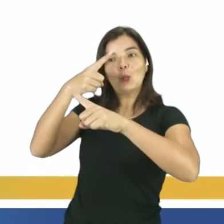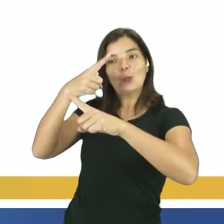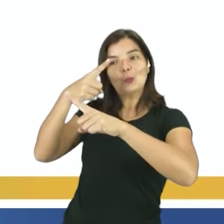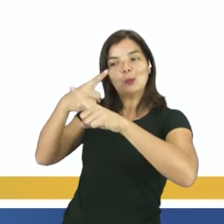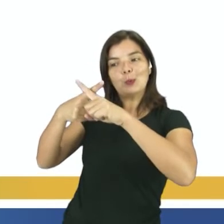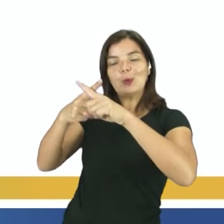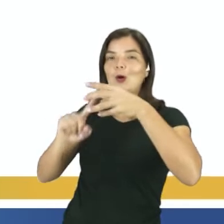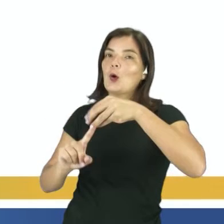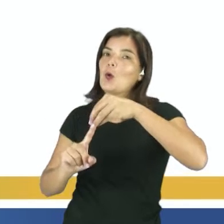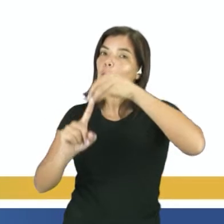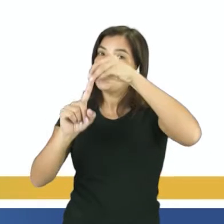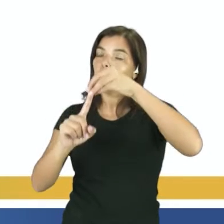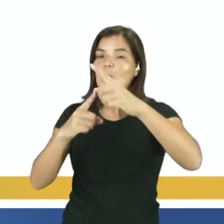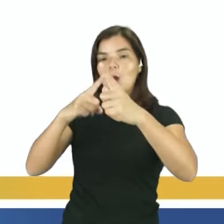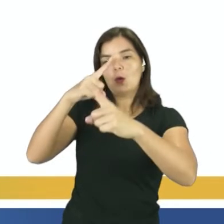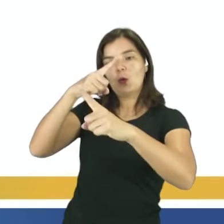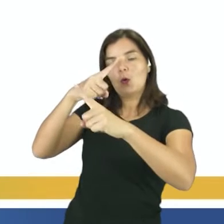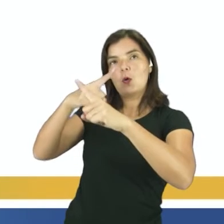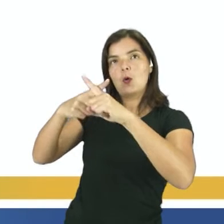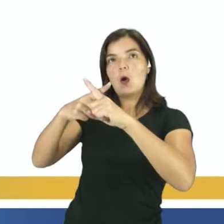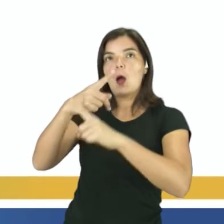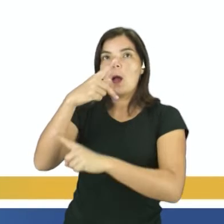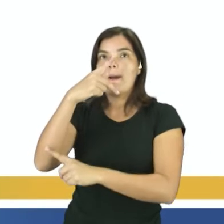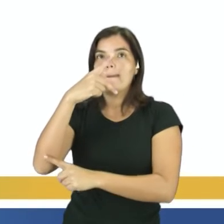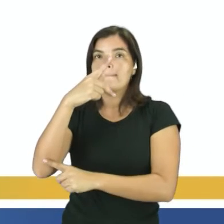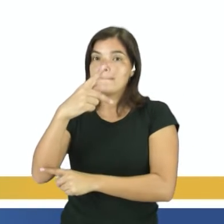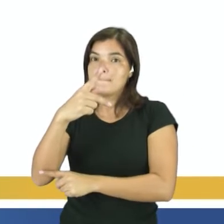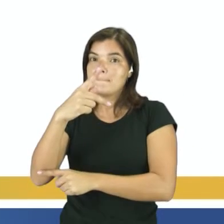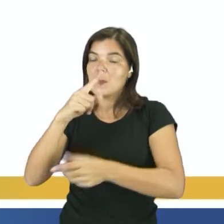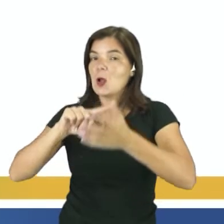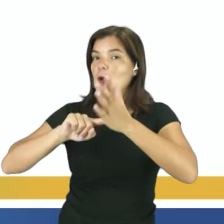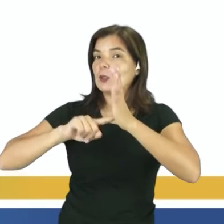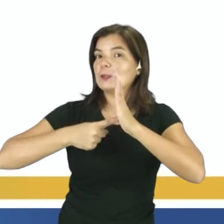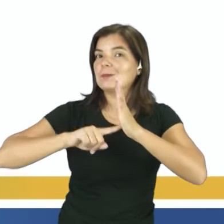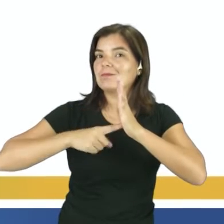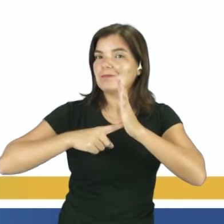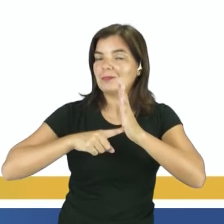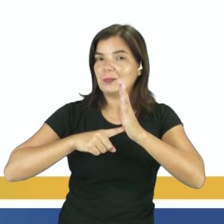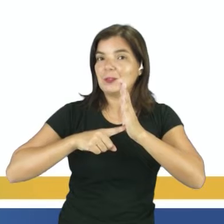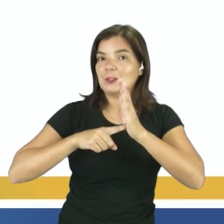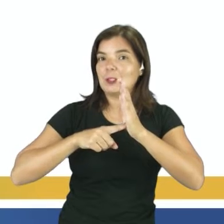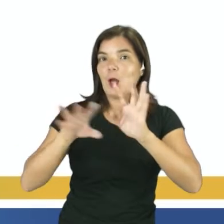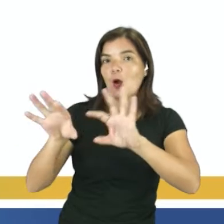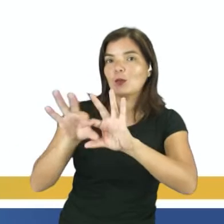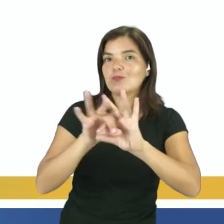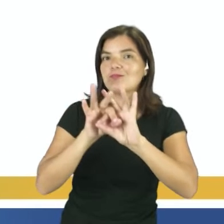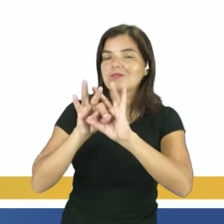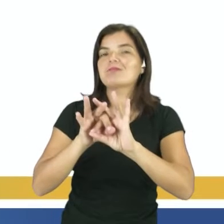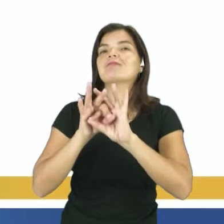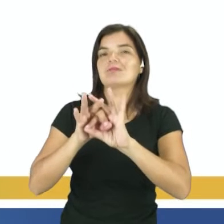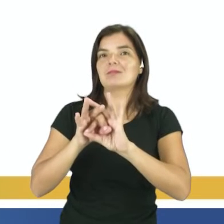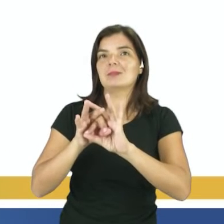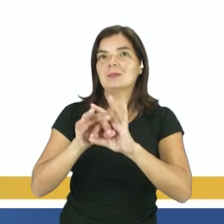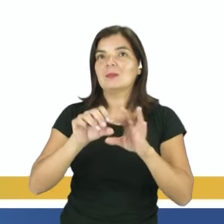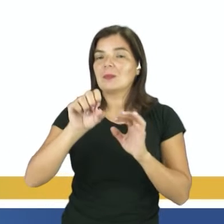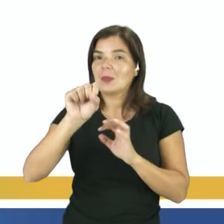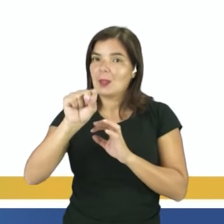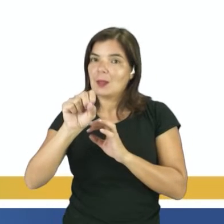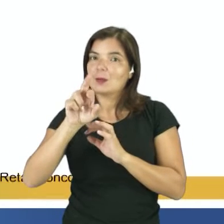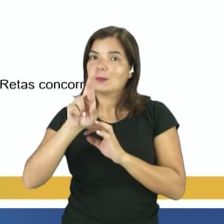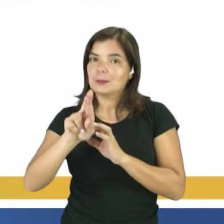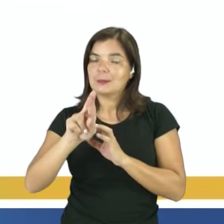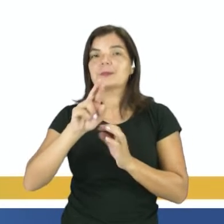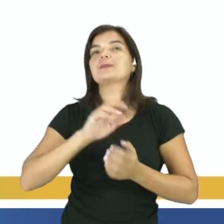ponto. Repare aí que o ponto P, gente, é o ponto de interseção da reta S com a reta